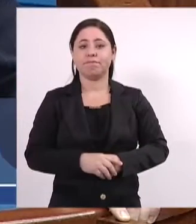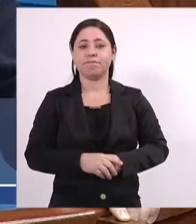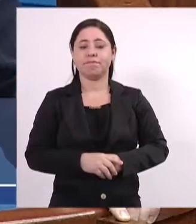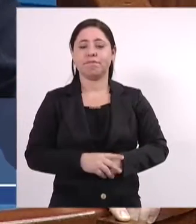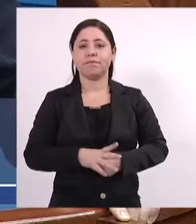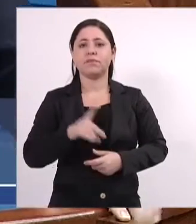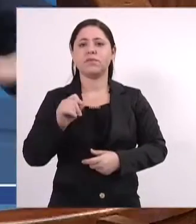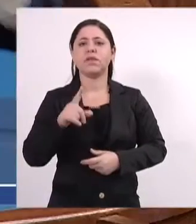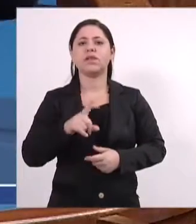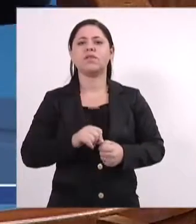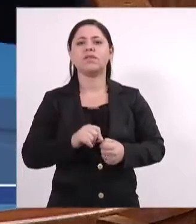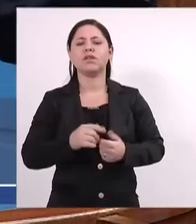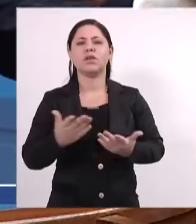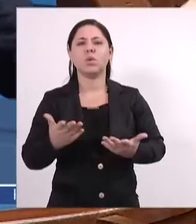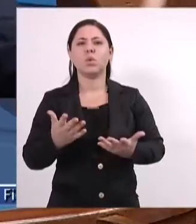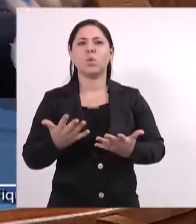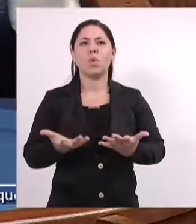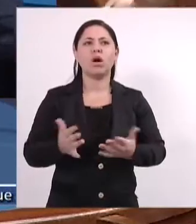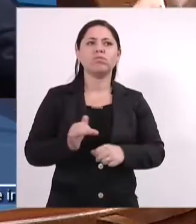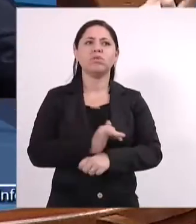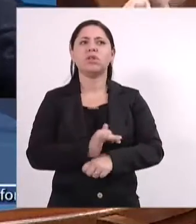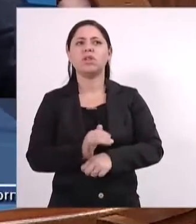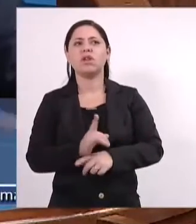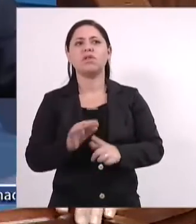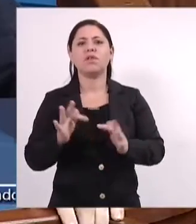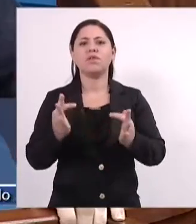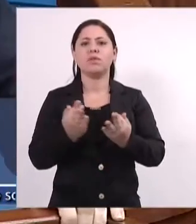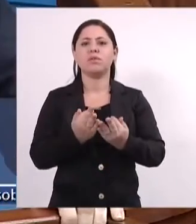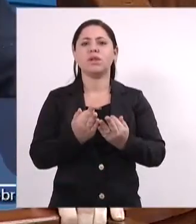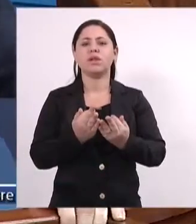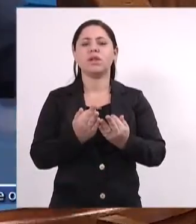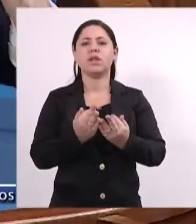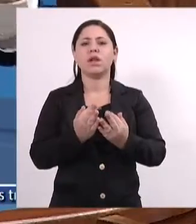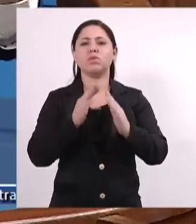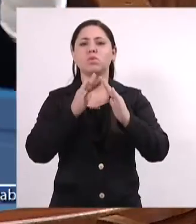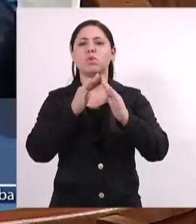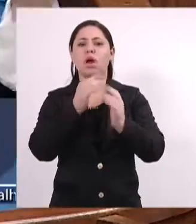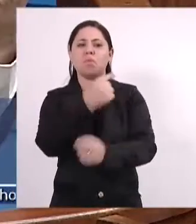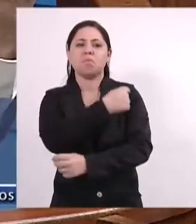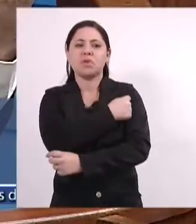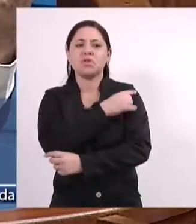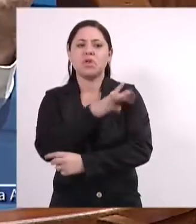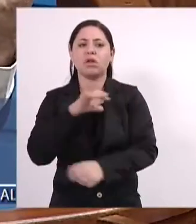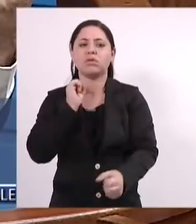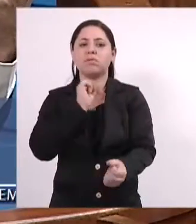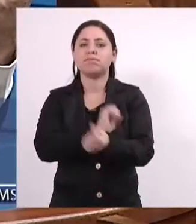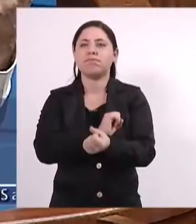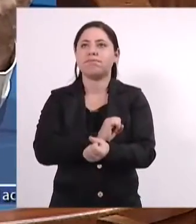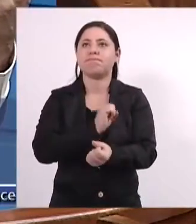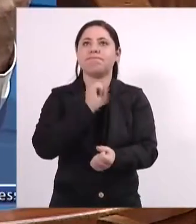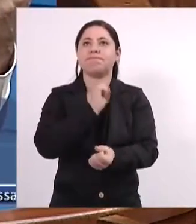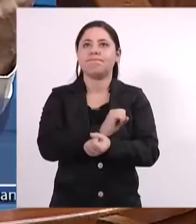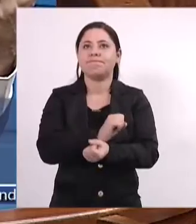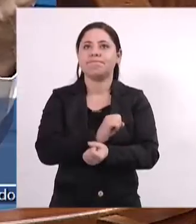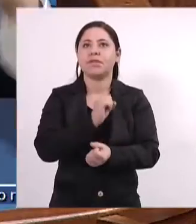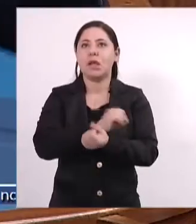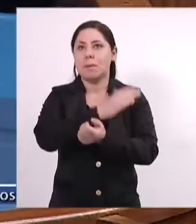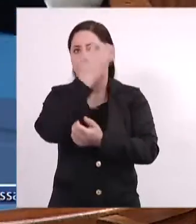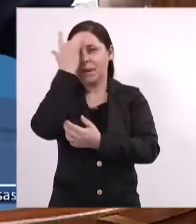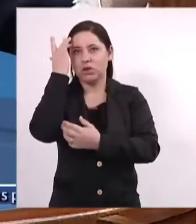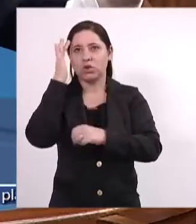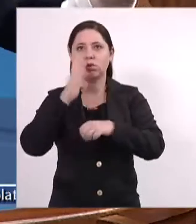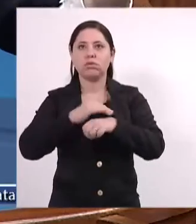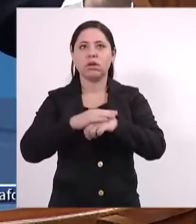O que nós estamos... A estratégia da família nos pós-saúde. Não é só lá ficar esperando o paciente vir